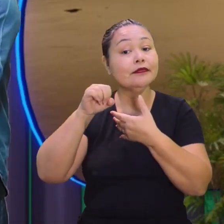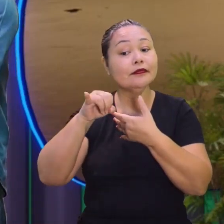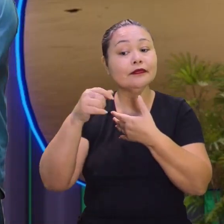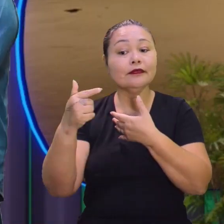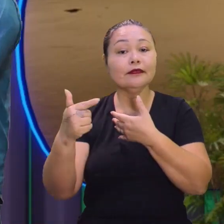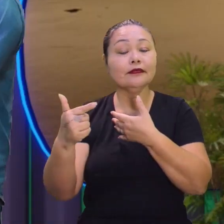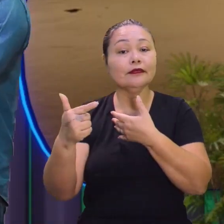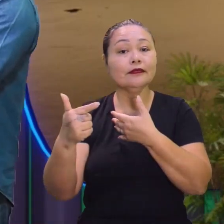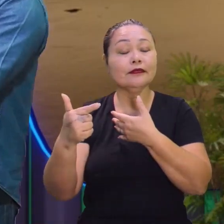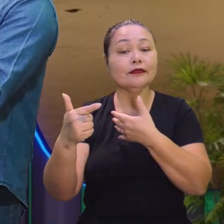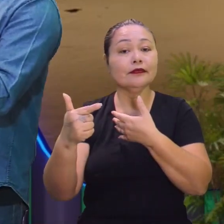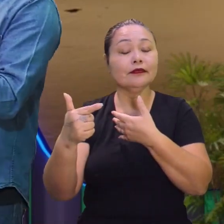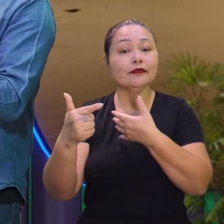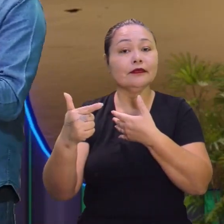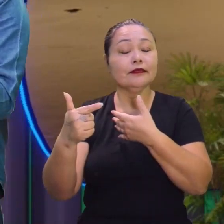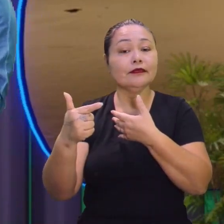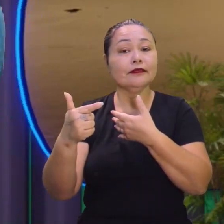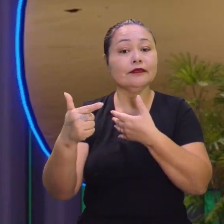nós não tivermos